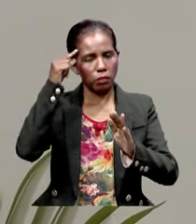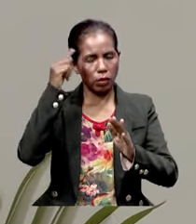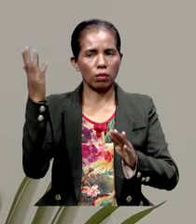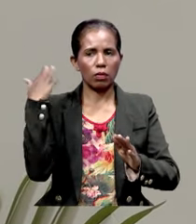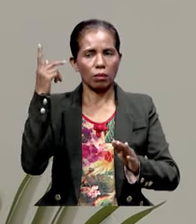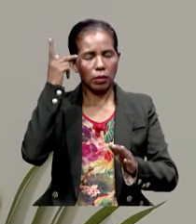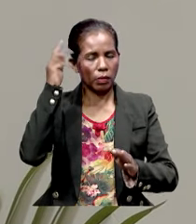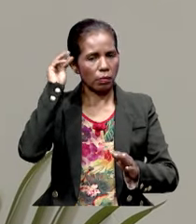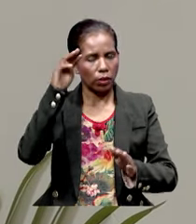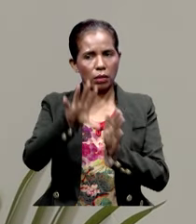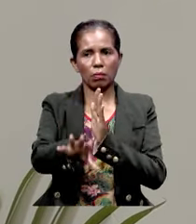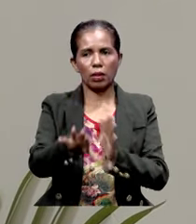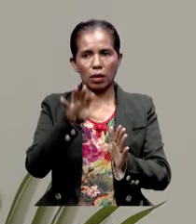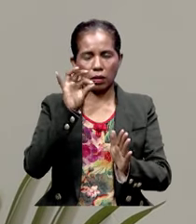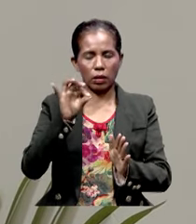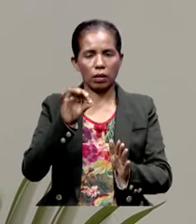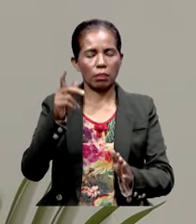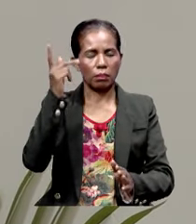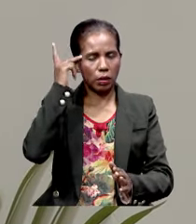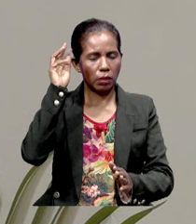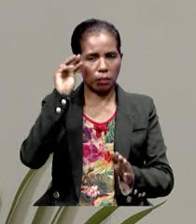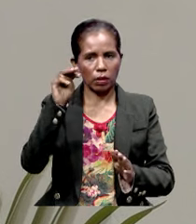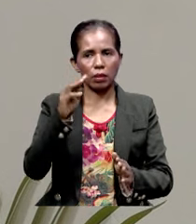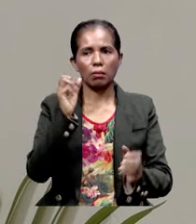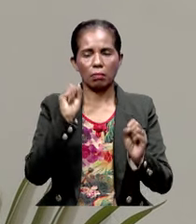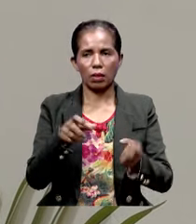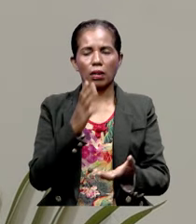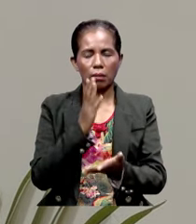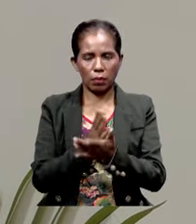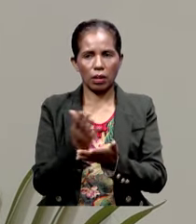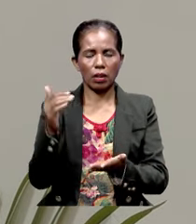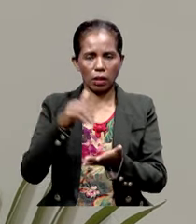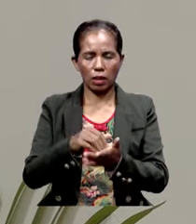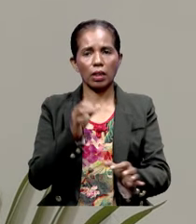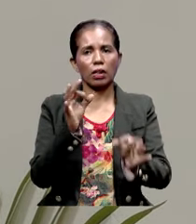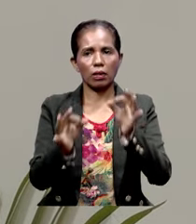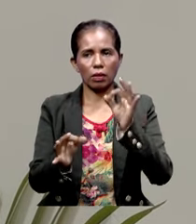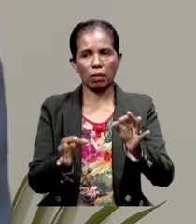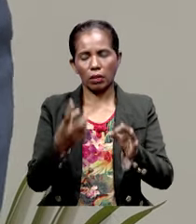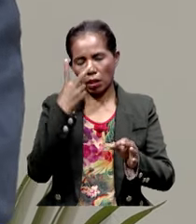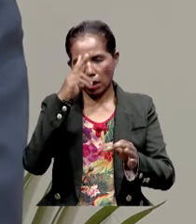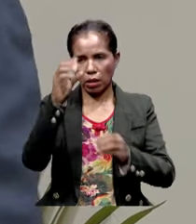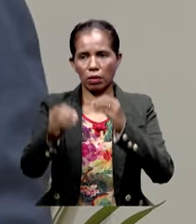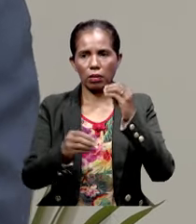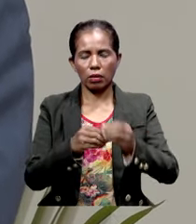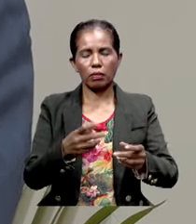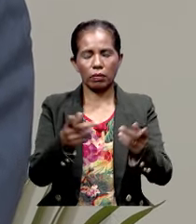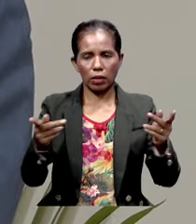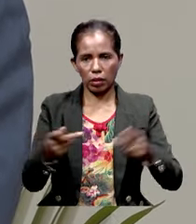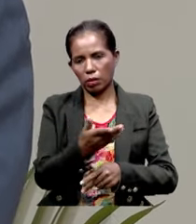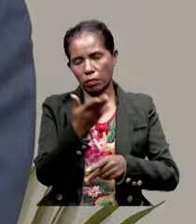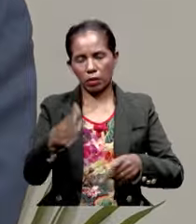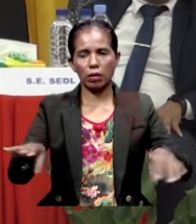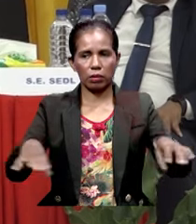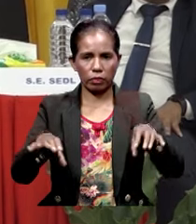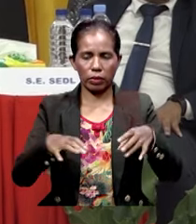Primeiro-ministro Macnomeia, primeiro-ministro Bela para Filafale. Quando avaliações, condições para interromper de